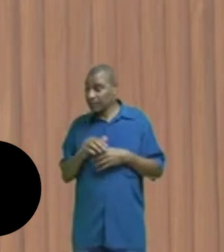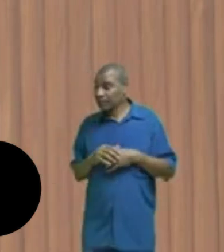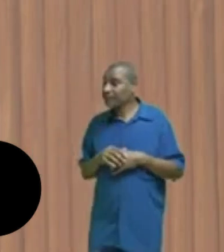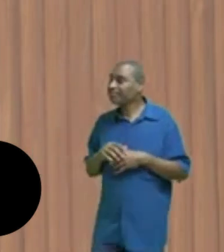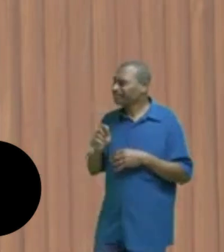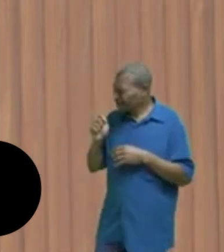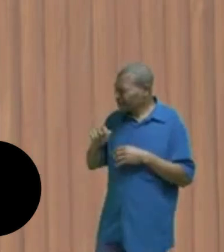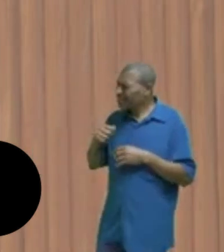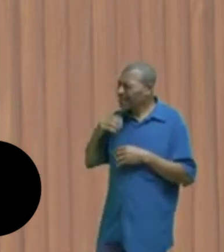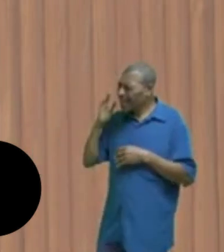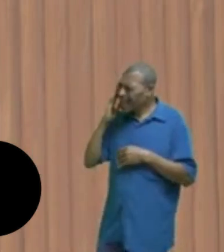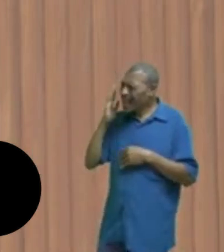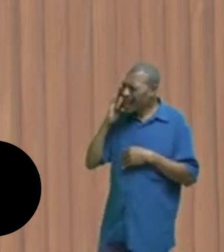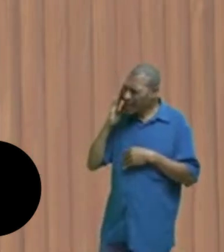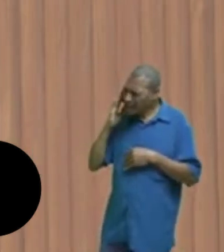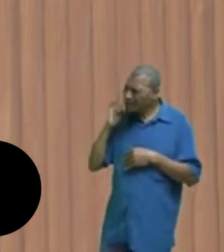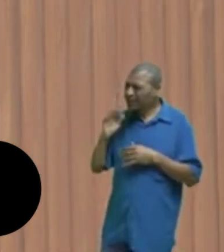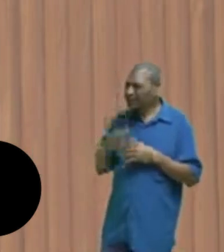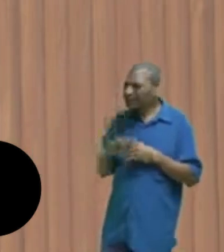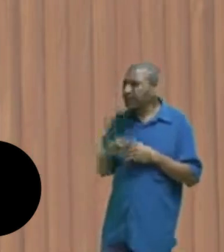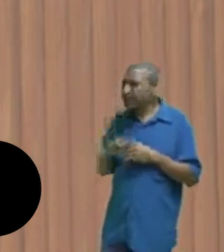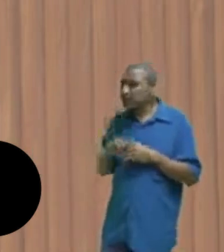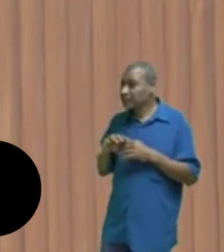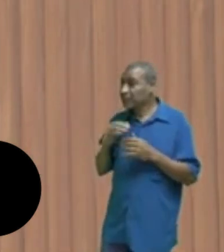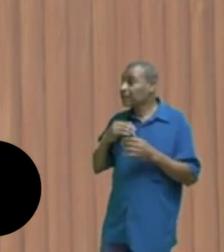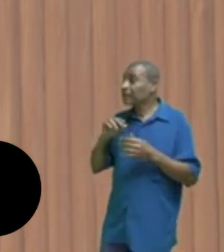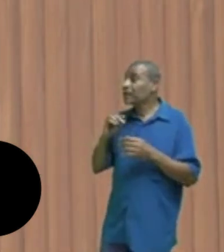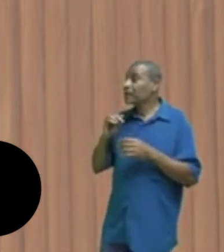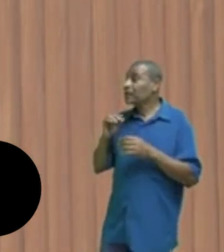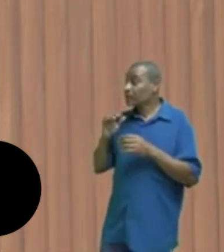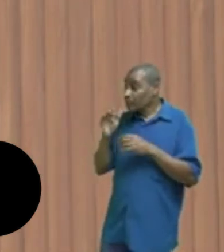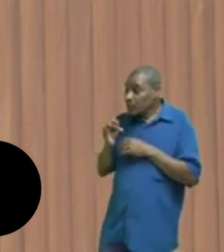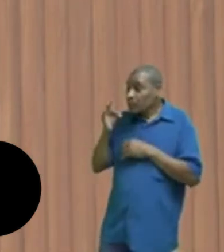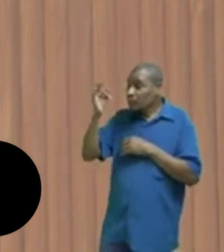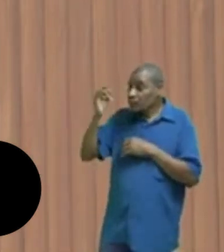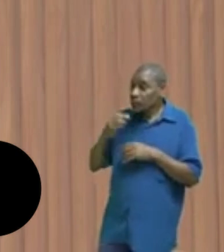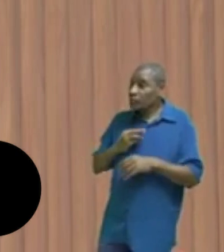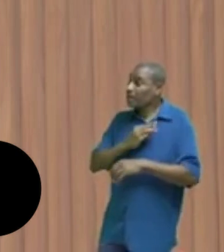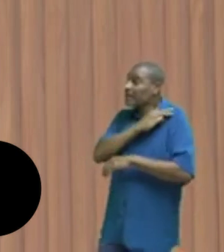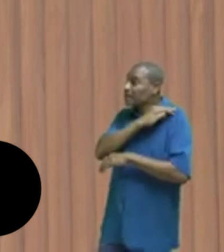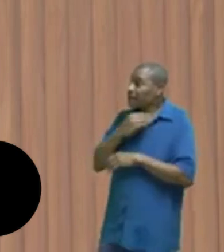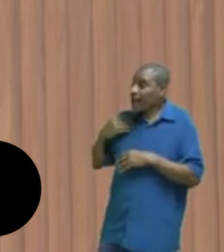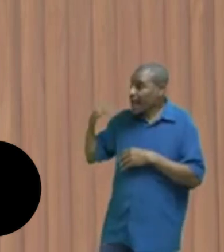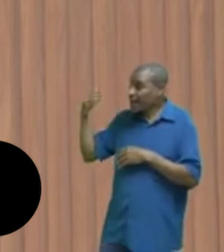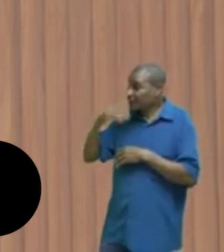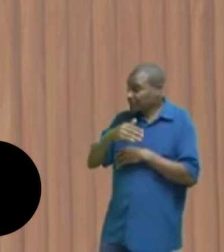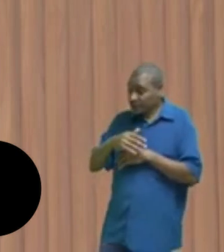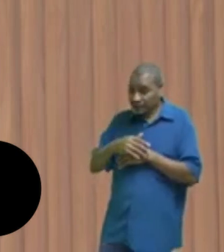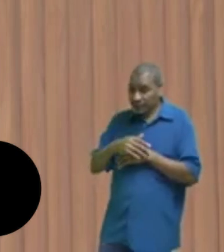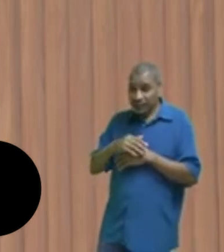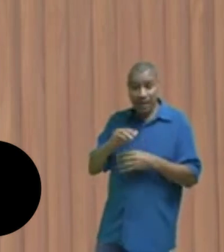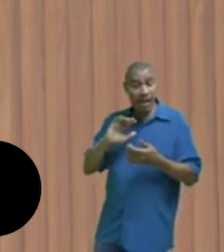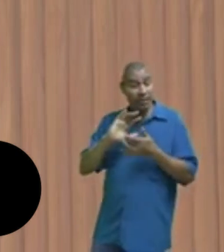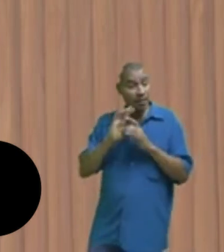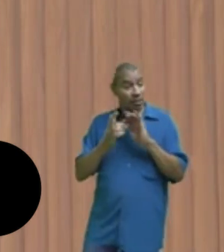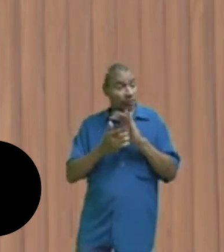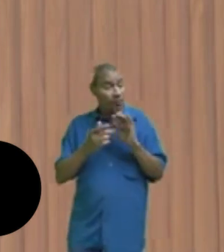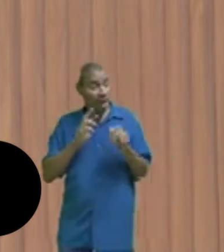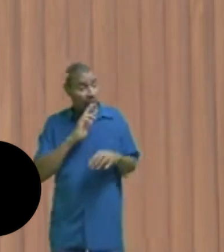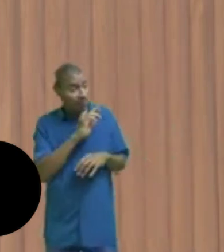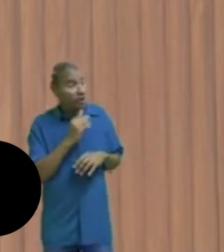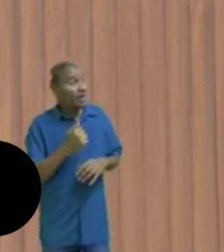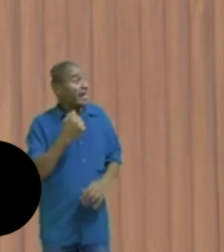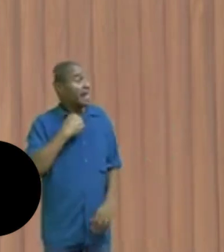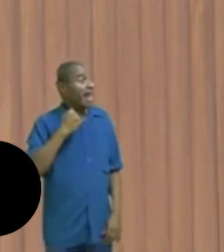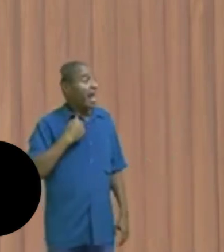coisas. E aqui chegou o momento, irmãos, é agora, quando Jesus olha para aquela mulher e diz, eu sou o